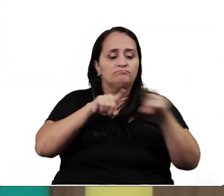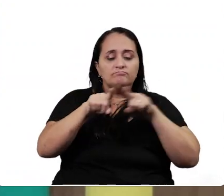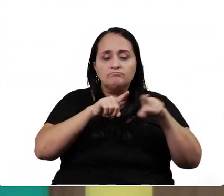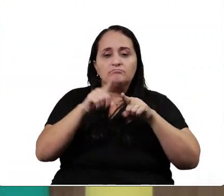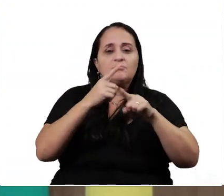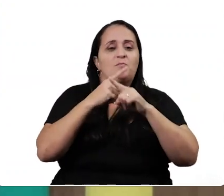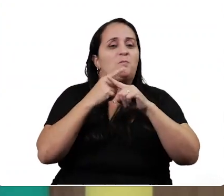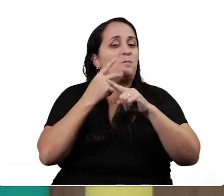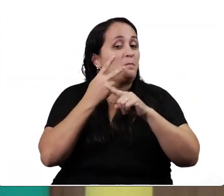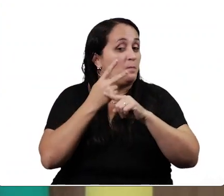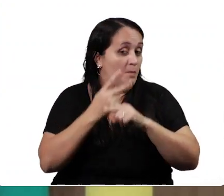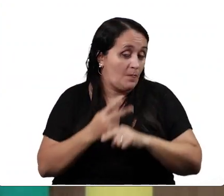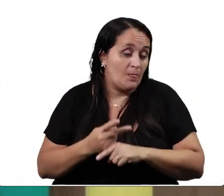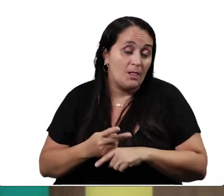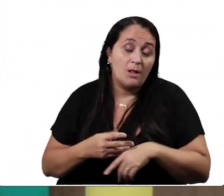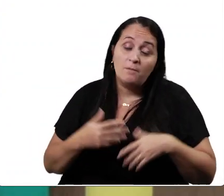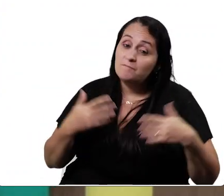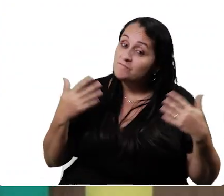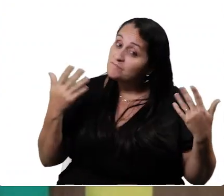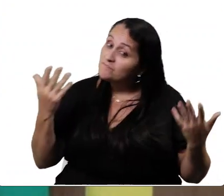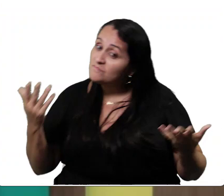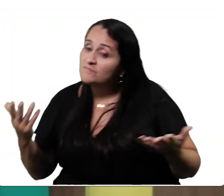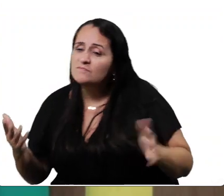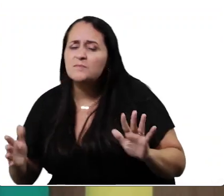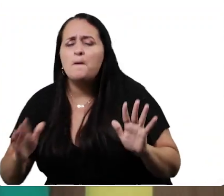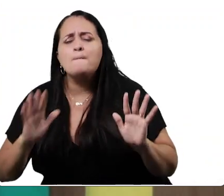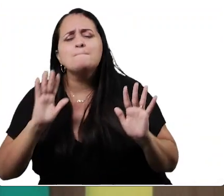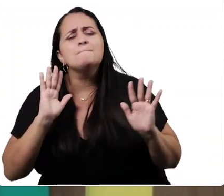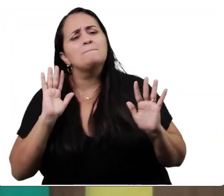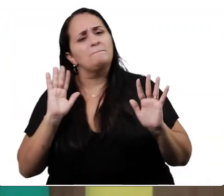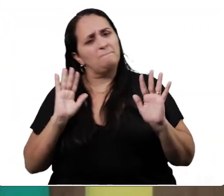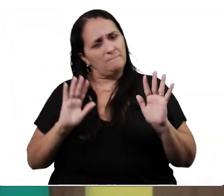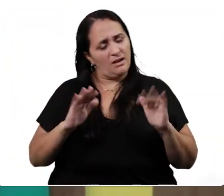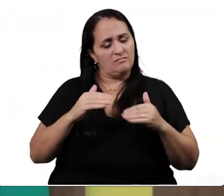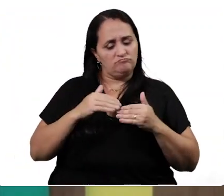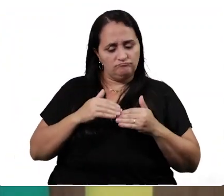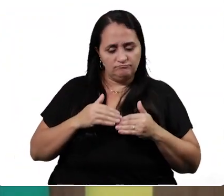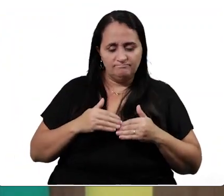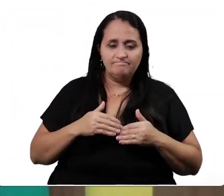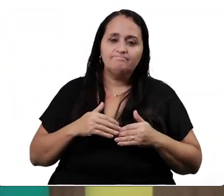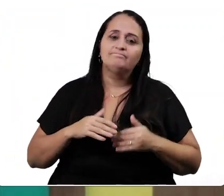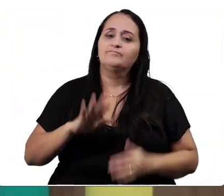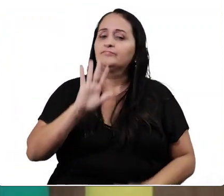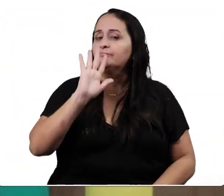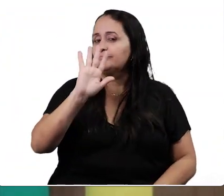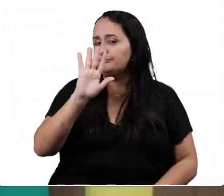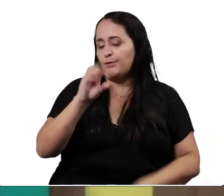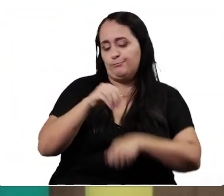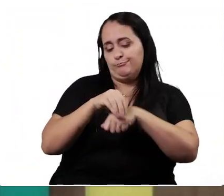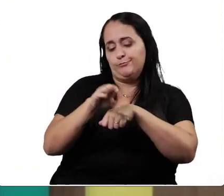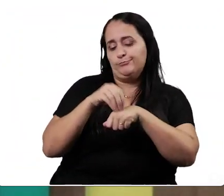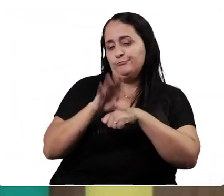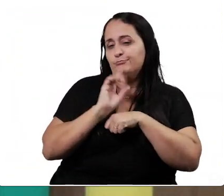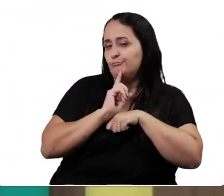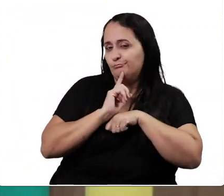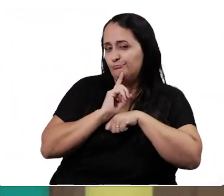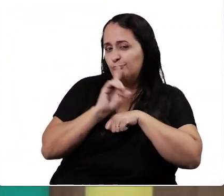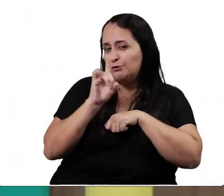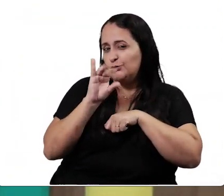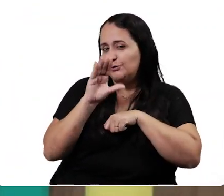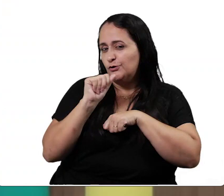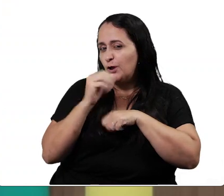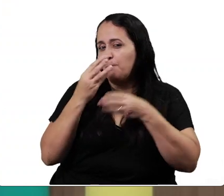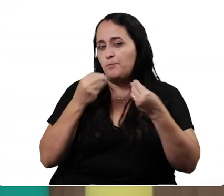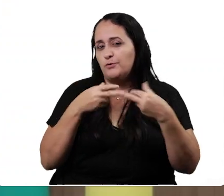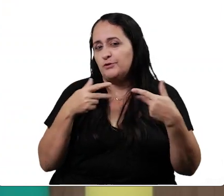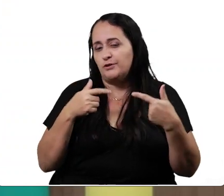Atribui a autoria a ele, certo? Mas vamos adiante, porque eu acho que eu estou dando muito spoiler em